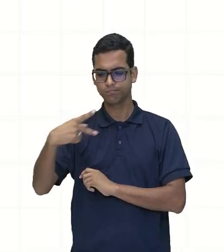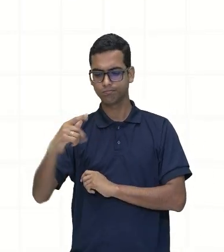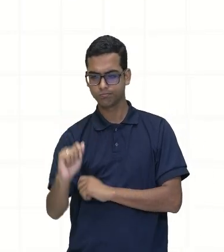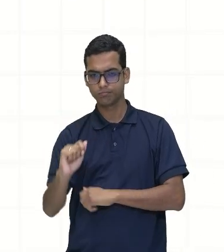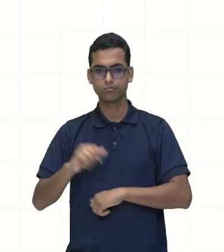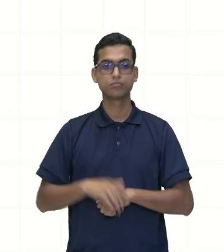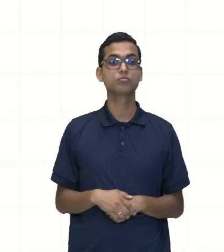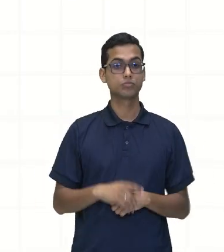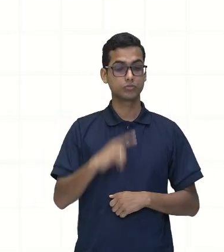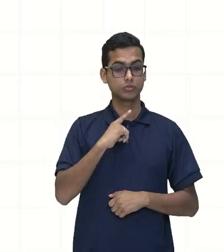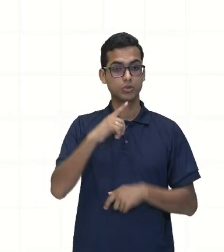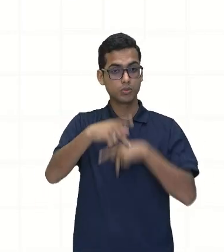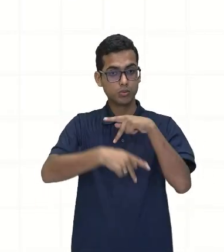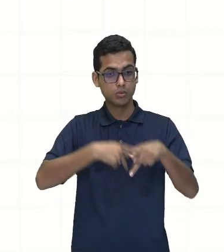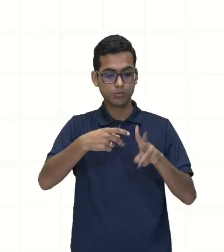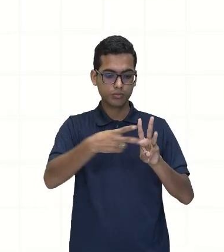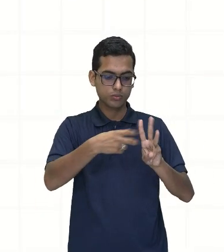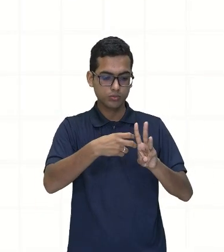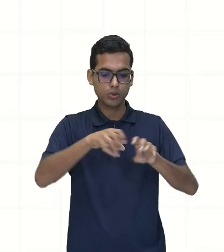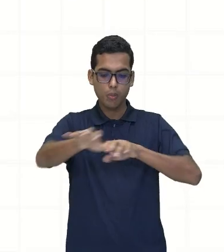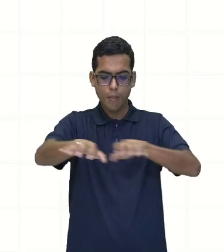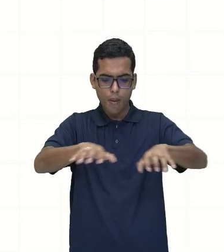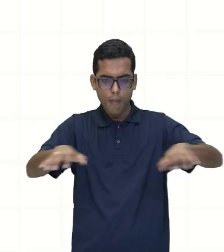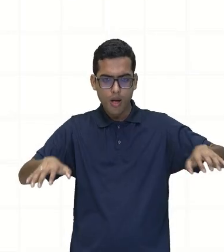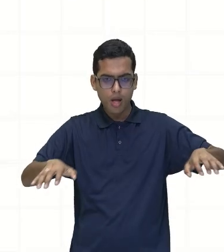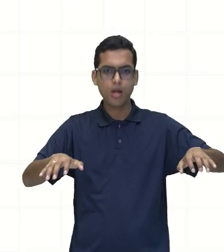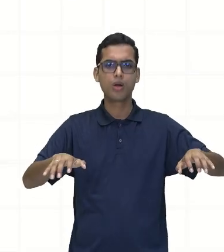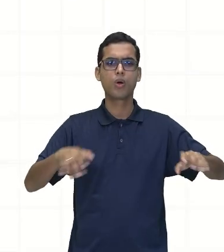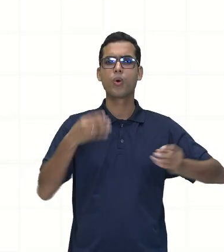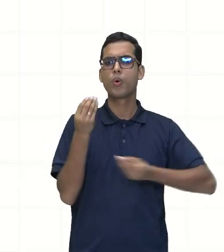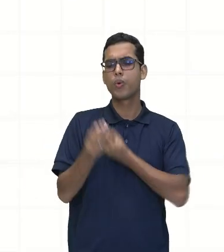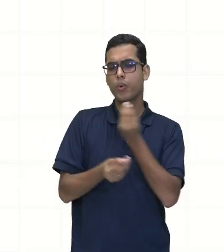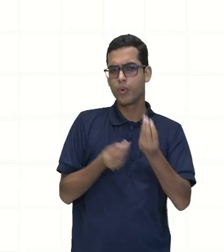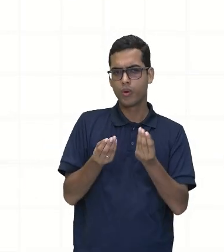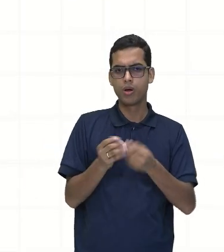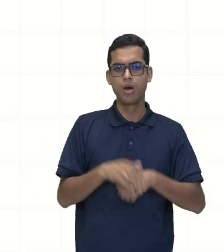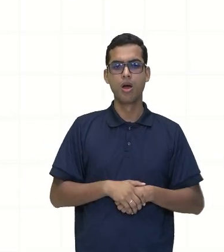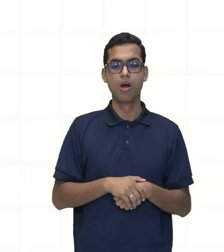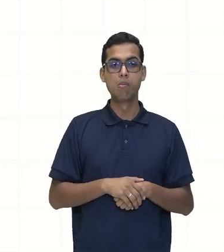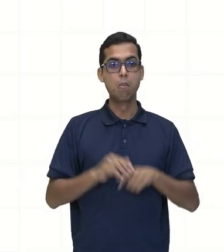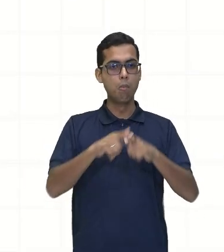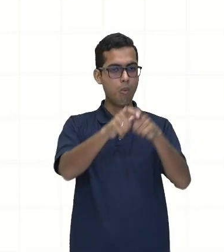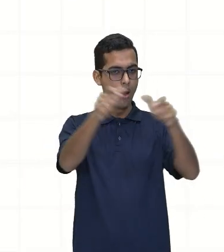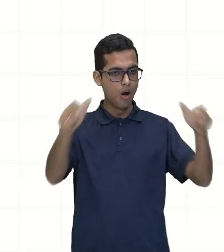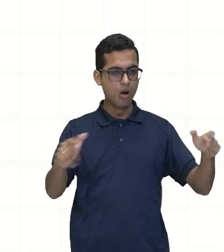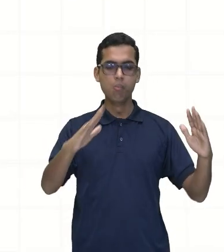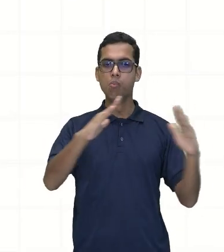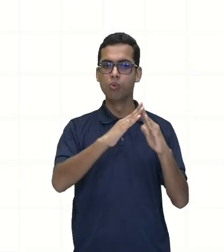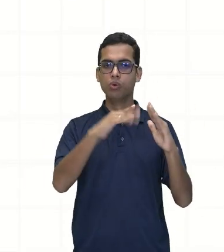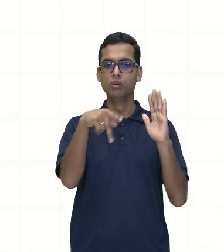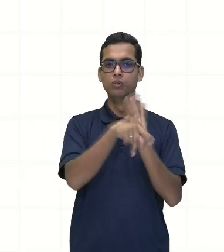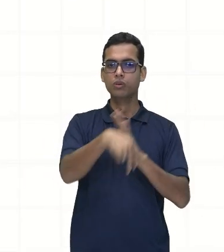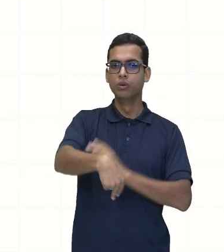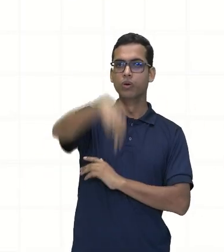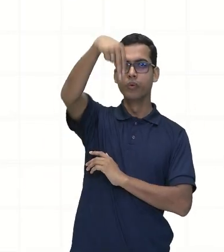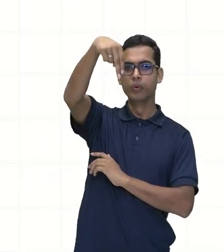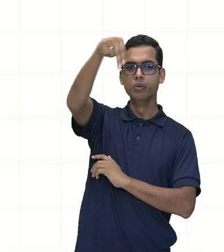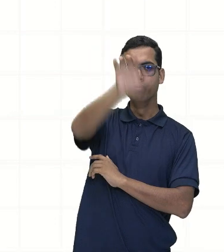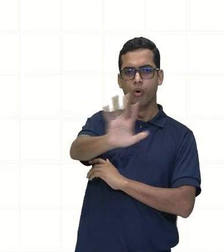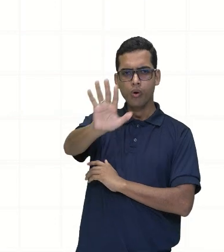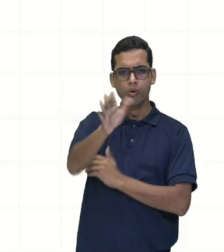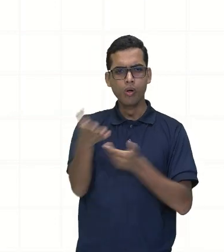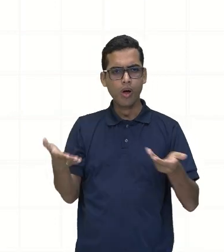povos indígenas, a maior parte ela está inserida na região norte, né? Já os quilombolas, eles estão aqui, olha,